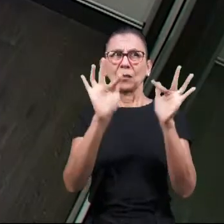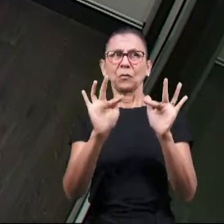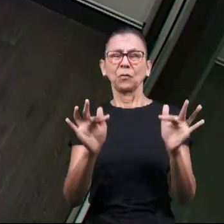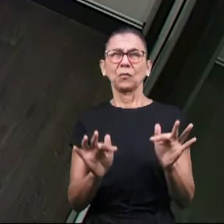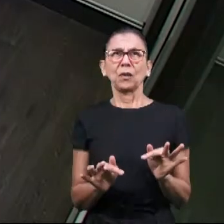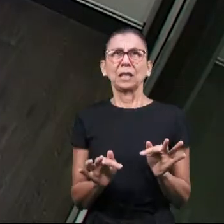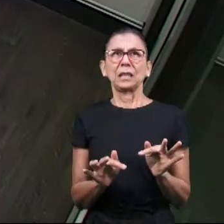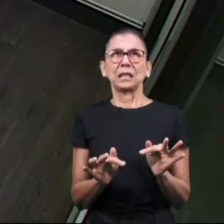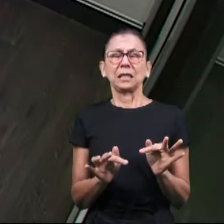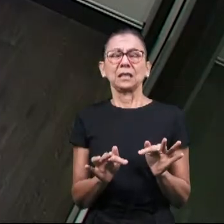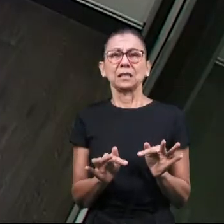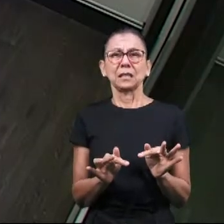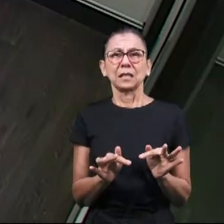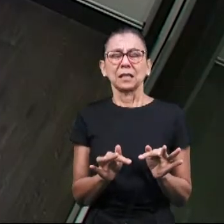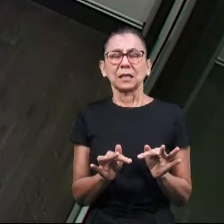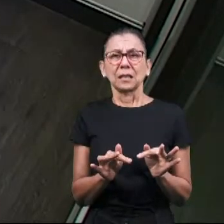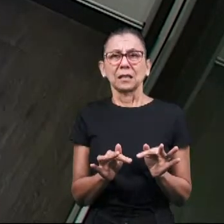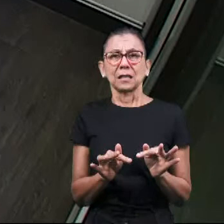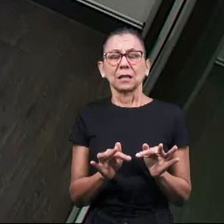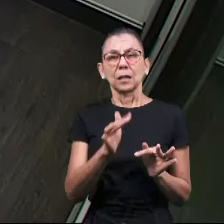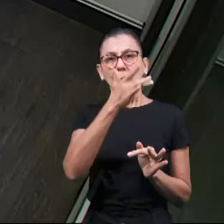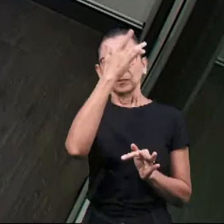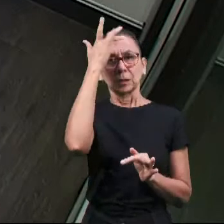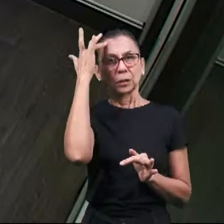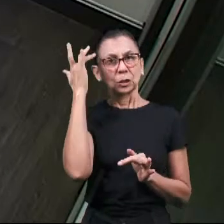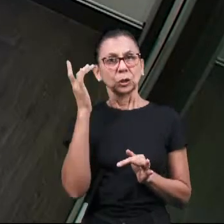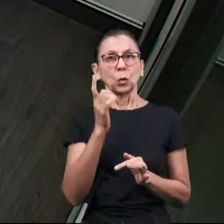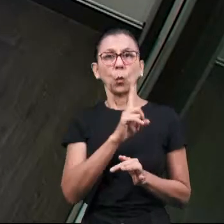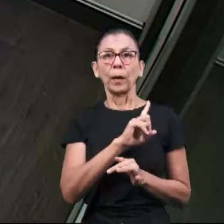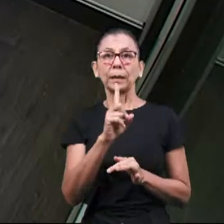quis jogar. Vontade, né?